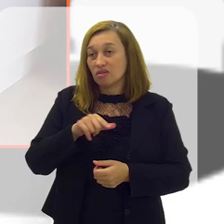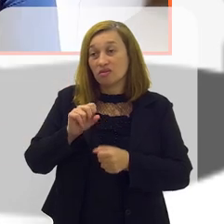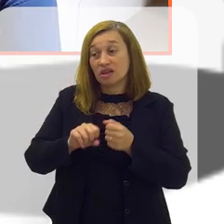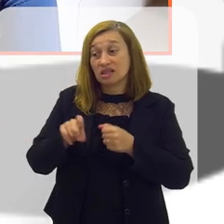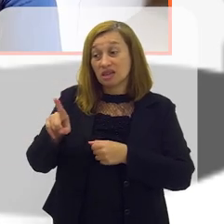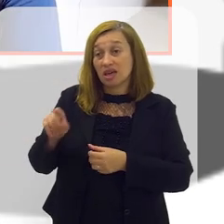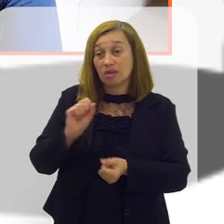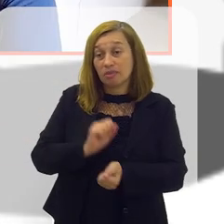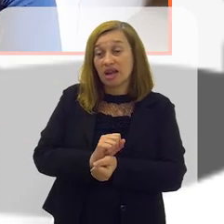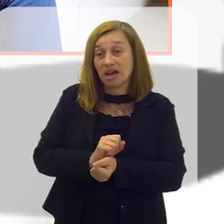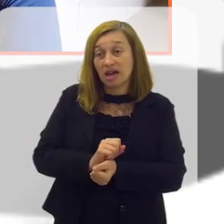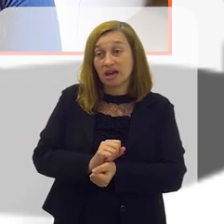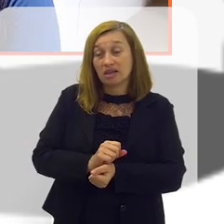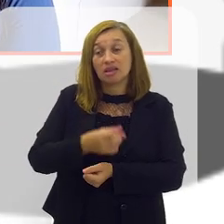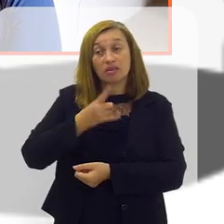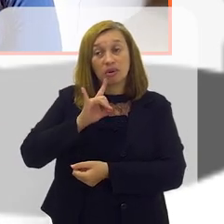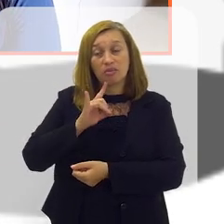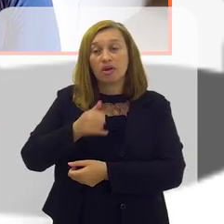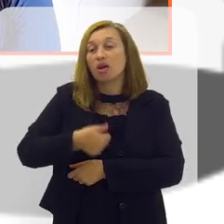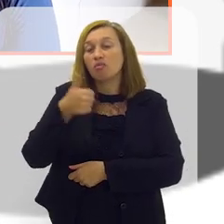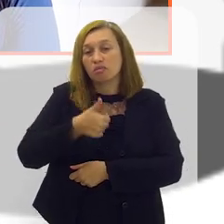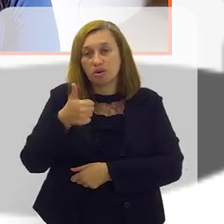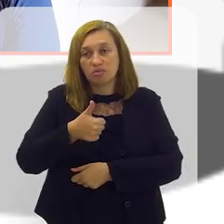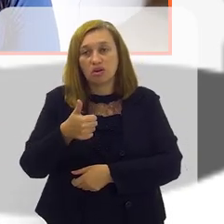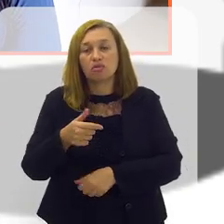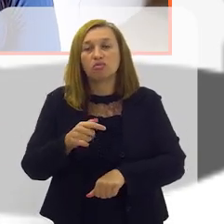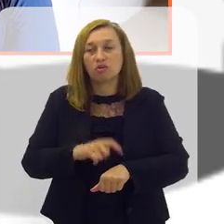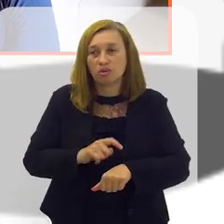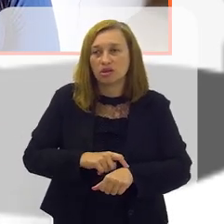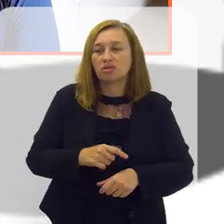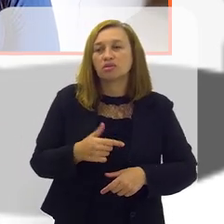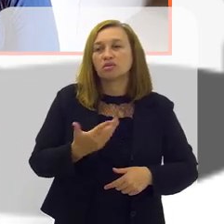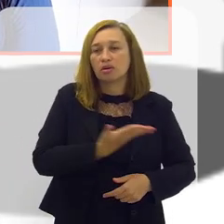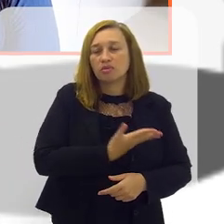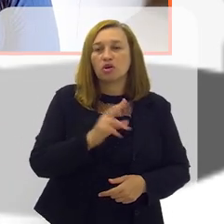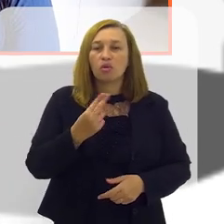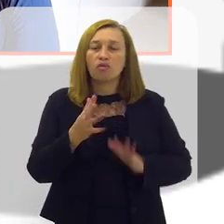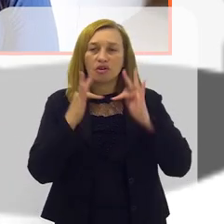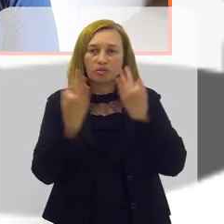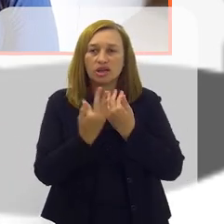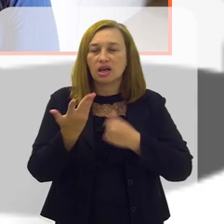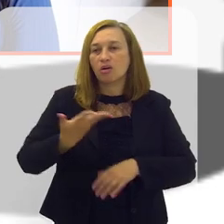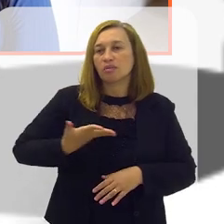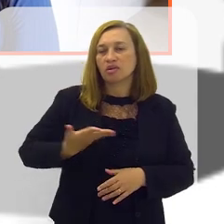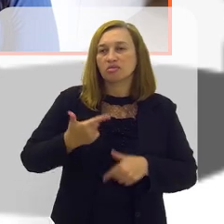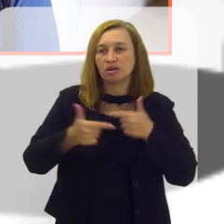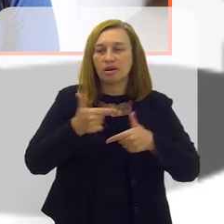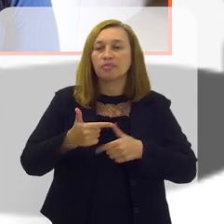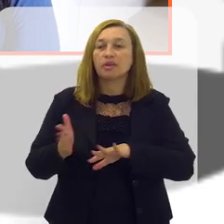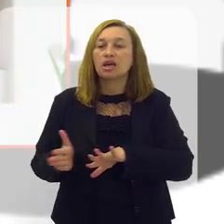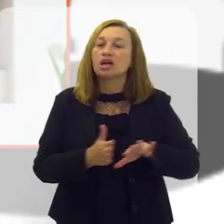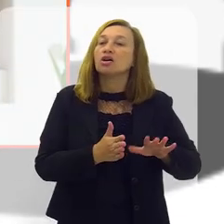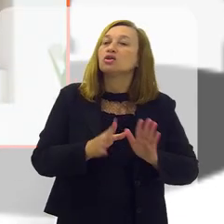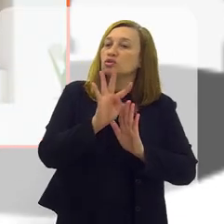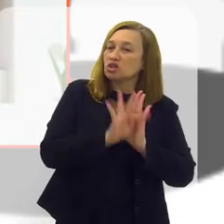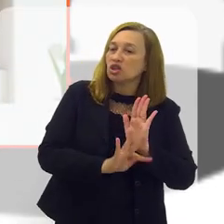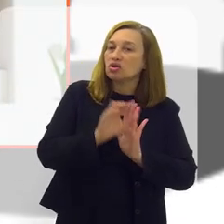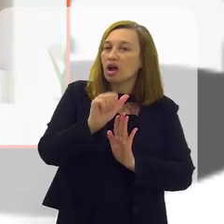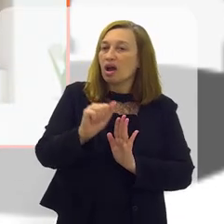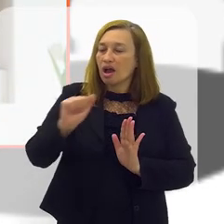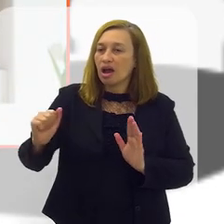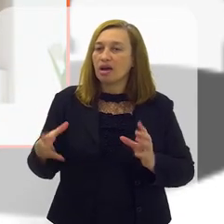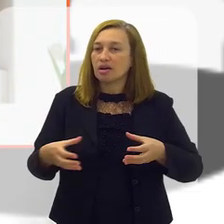o primeiro passo do familiar, amigo ou colega de trabalho. Nos textos do AA, Gabriela, a gente